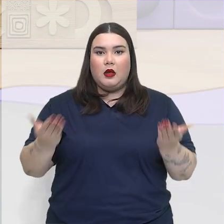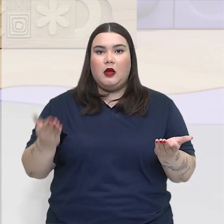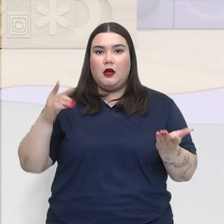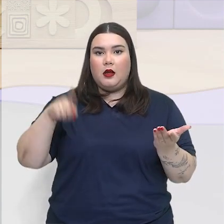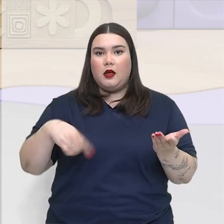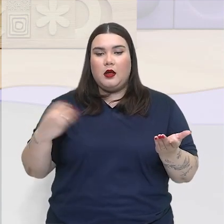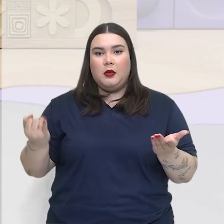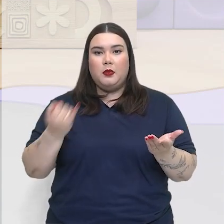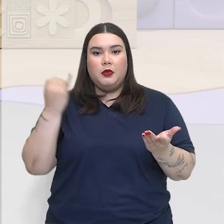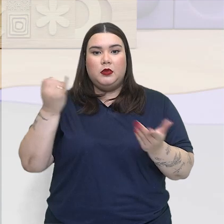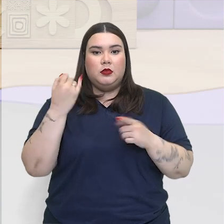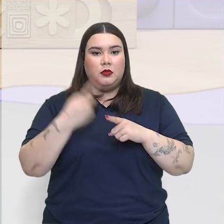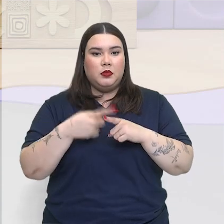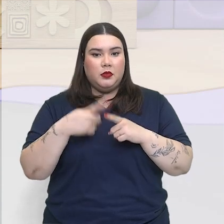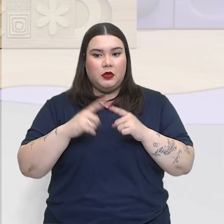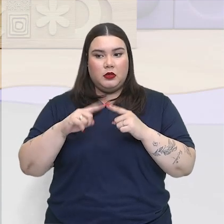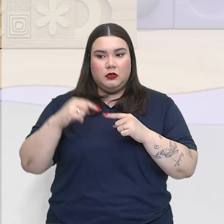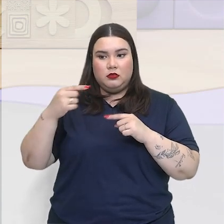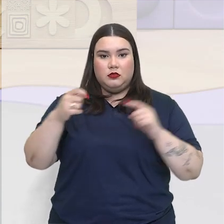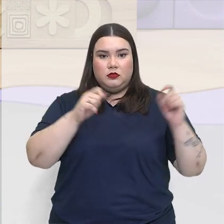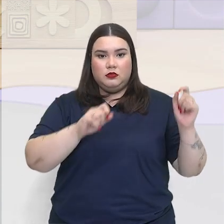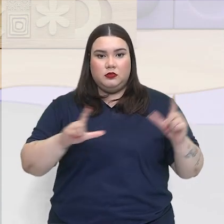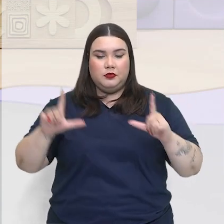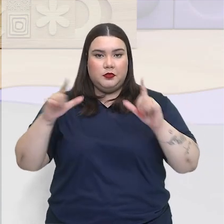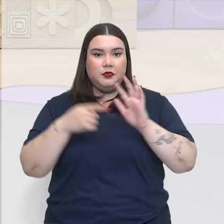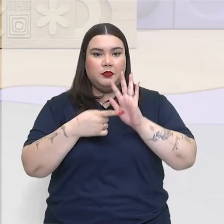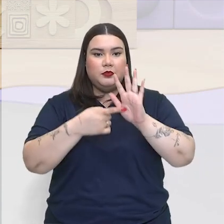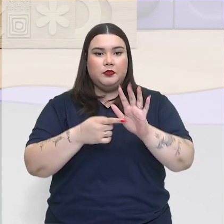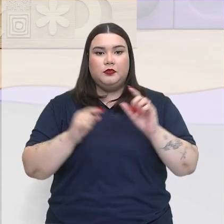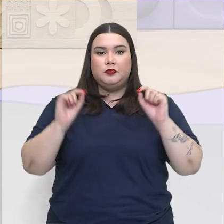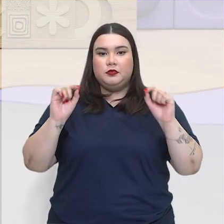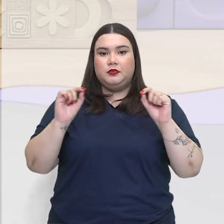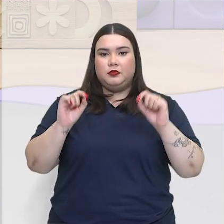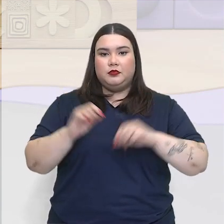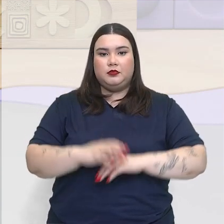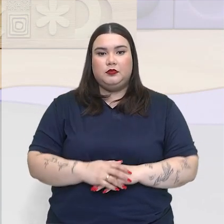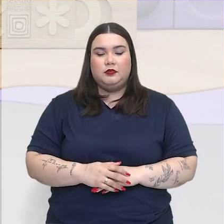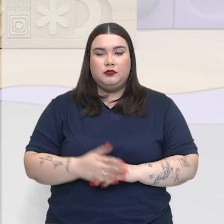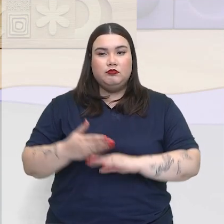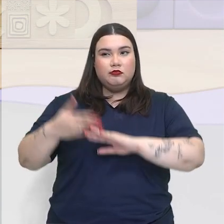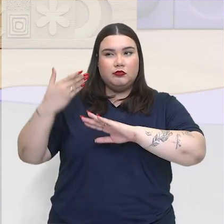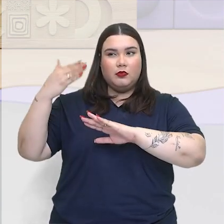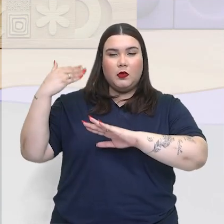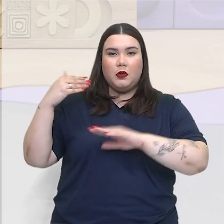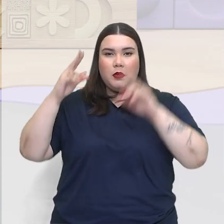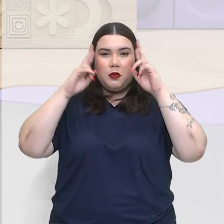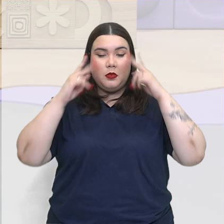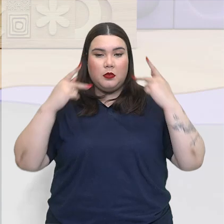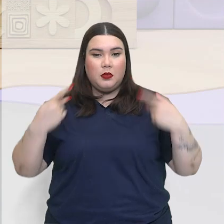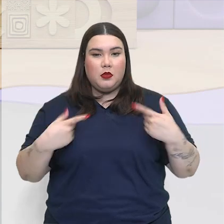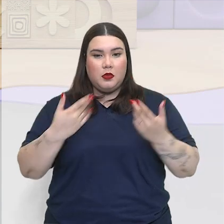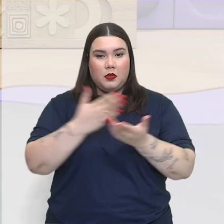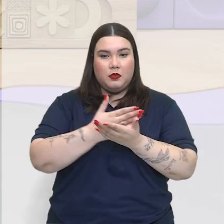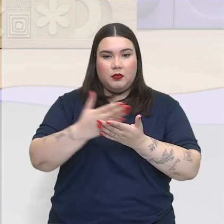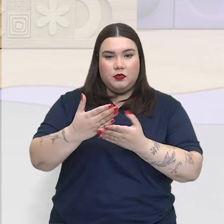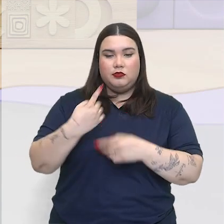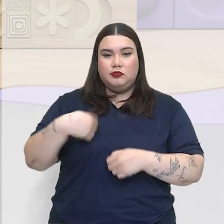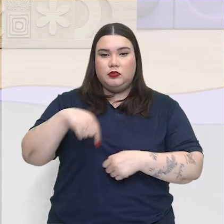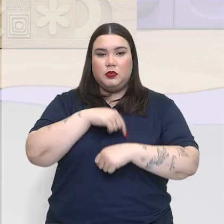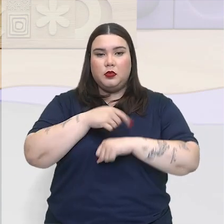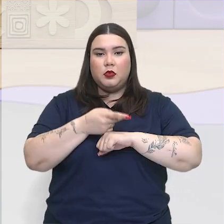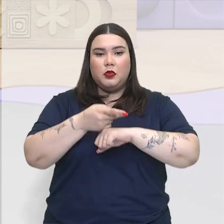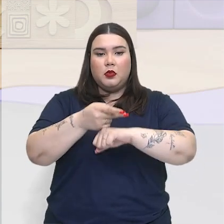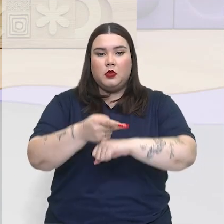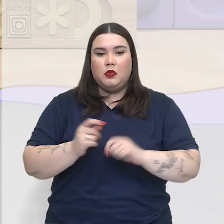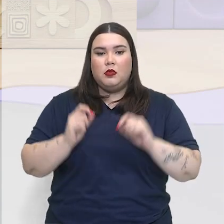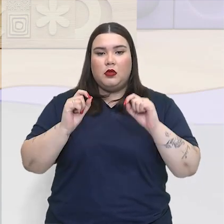importante porque depois, numa próxima cartela, nós vamos ver o seguinte, que desde os primórdios da humanidade,